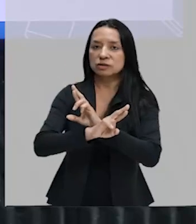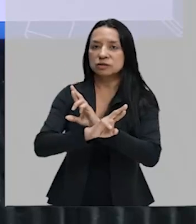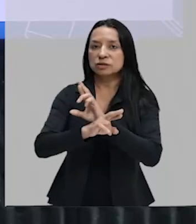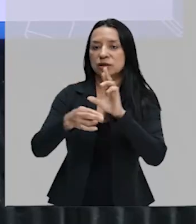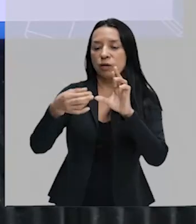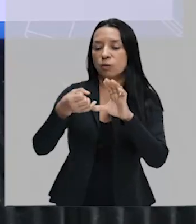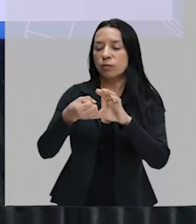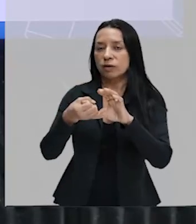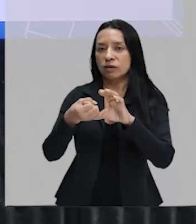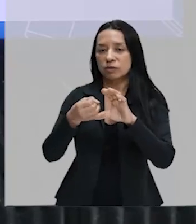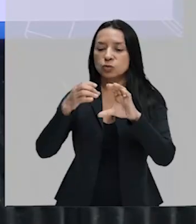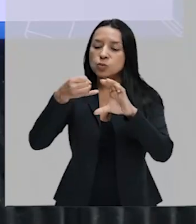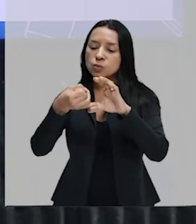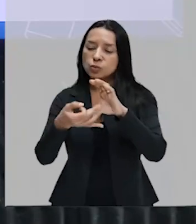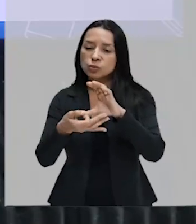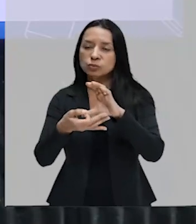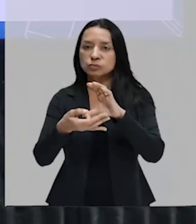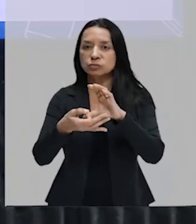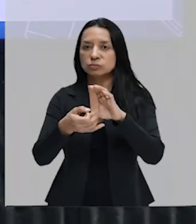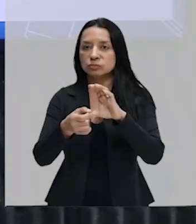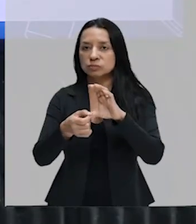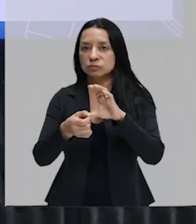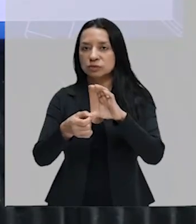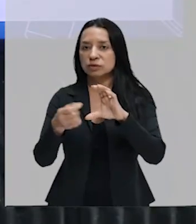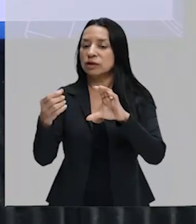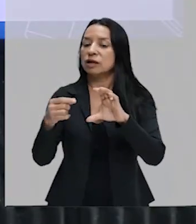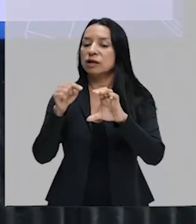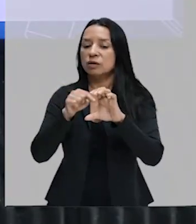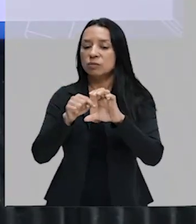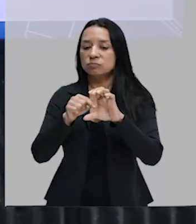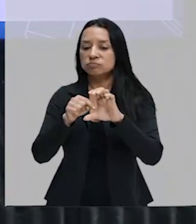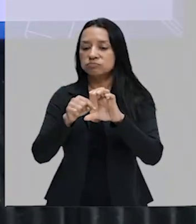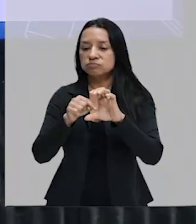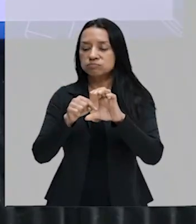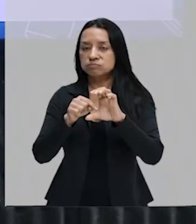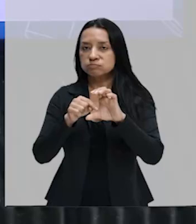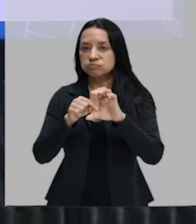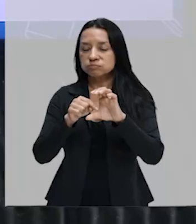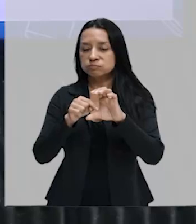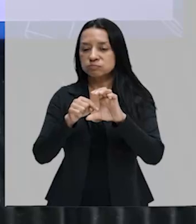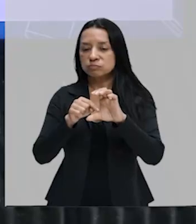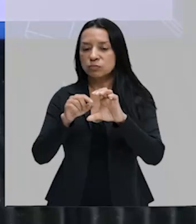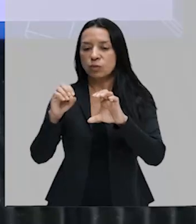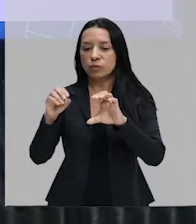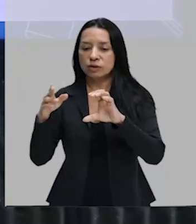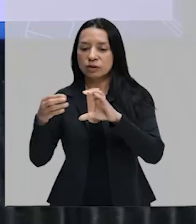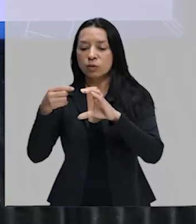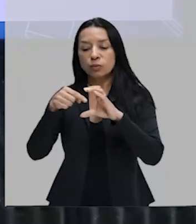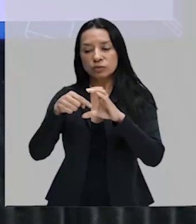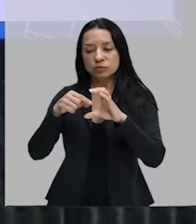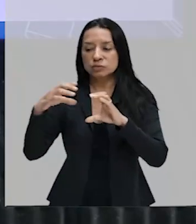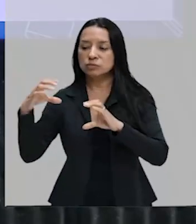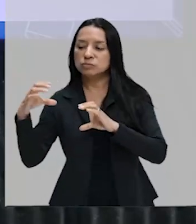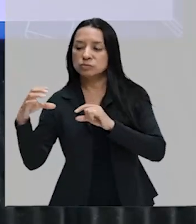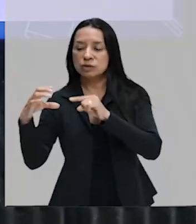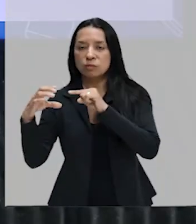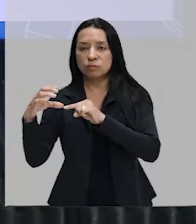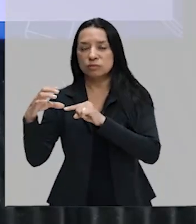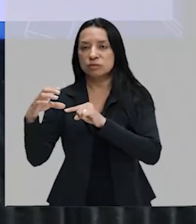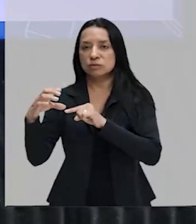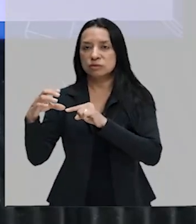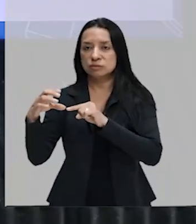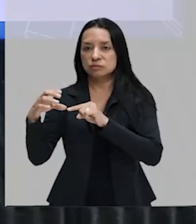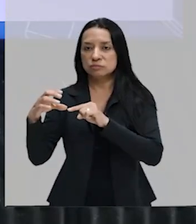dados, está contido, não está contido, contém, não contém, tá bom? Então, é nesse sentido que você